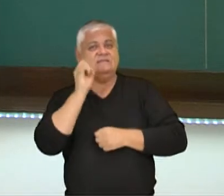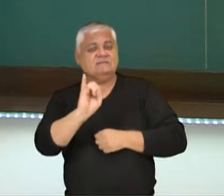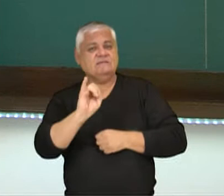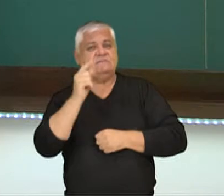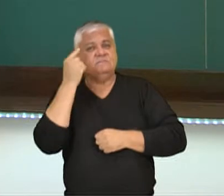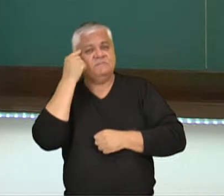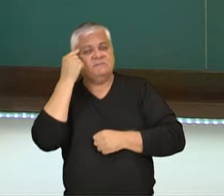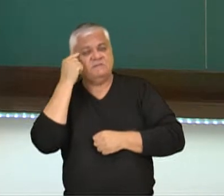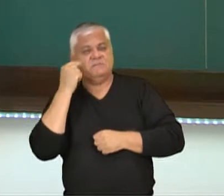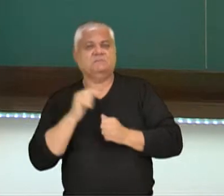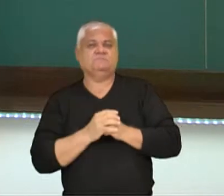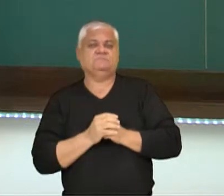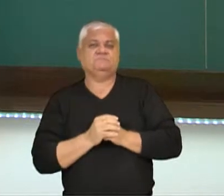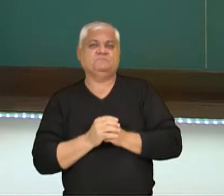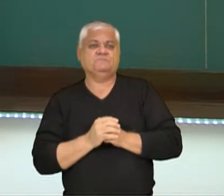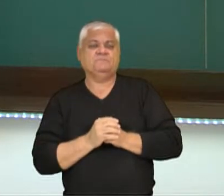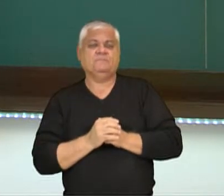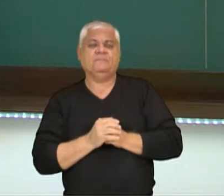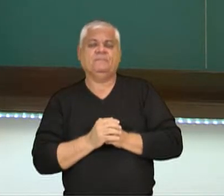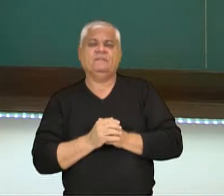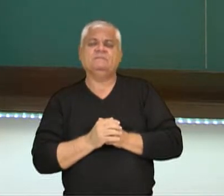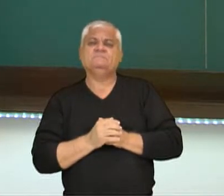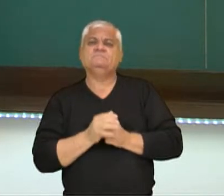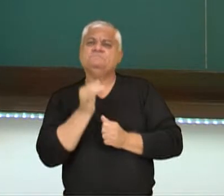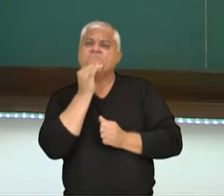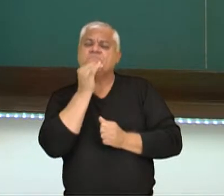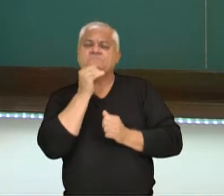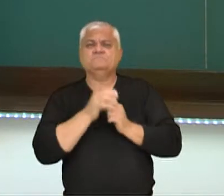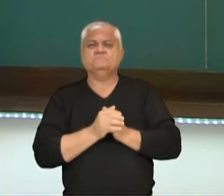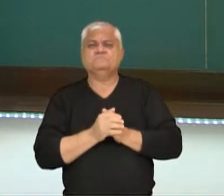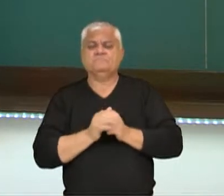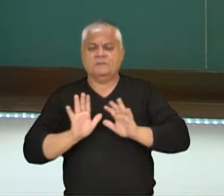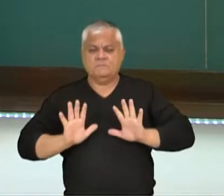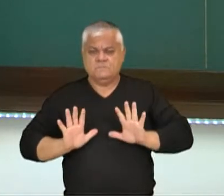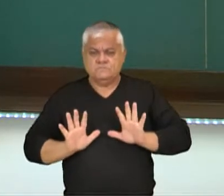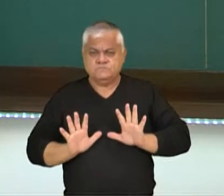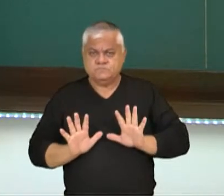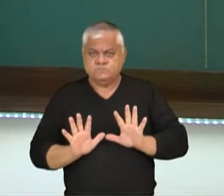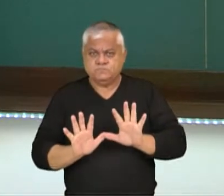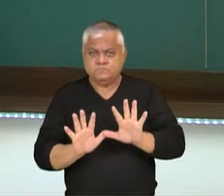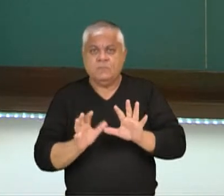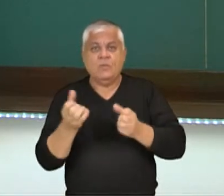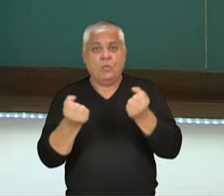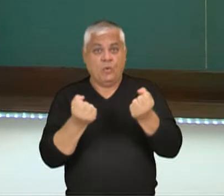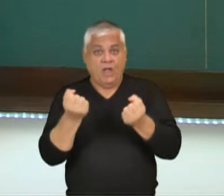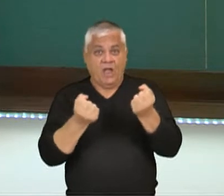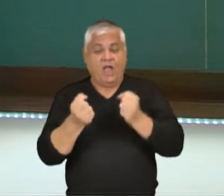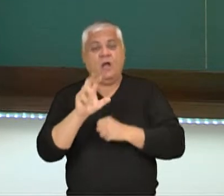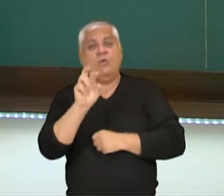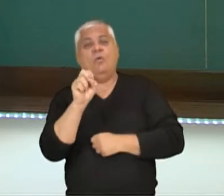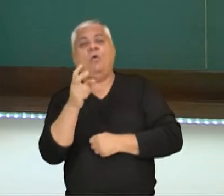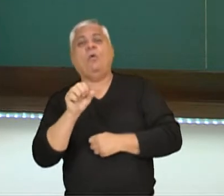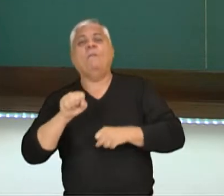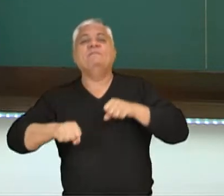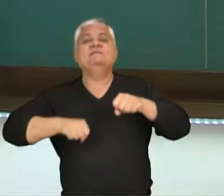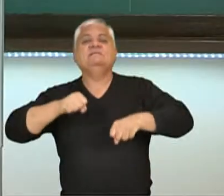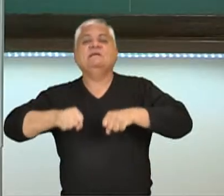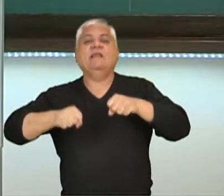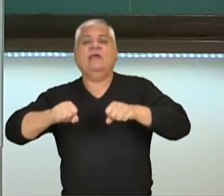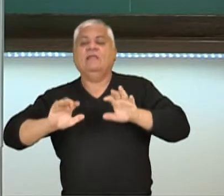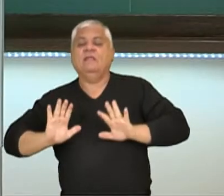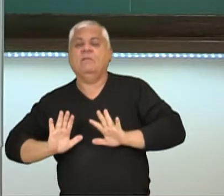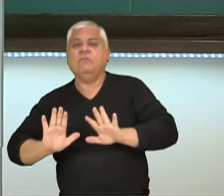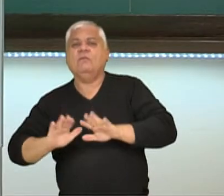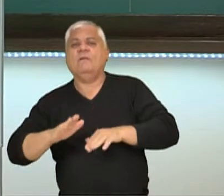simples. Você consegue empurrar com maior facilidade um carro ou uma bicicleta?